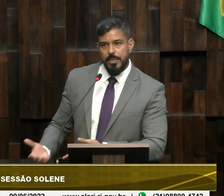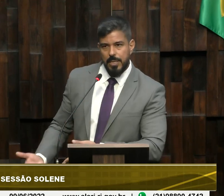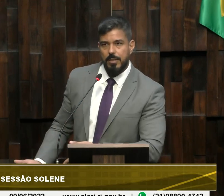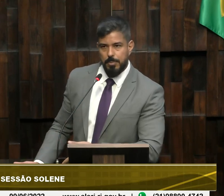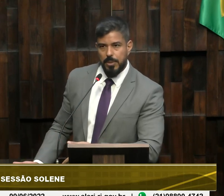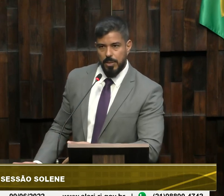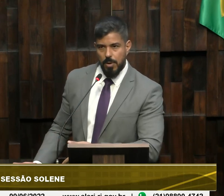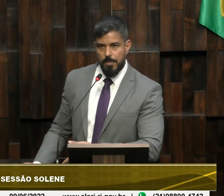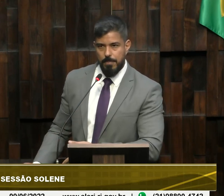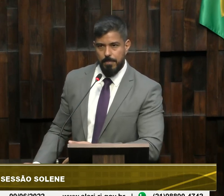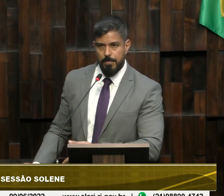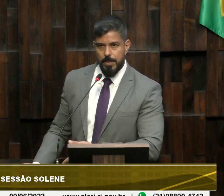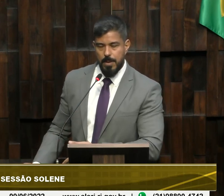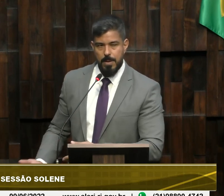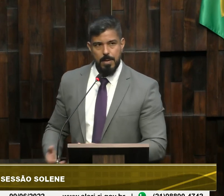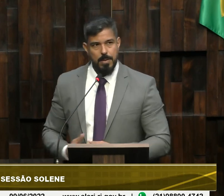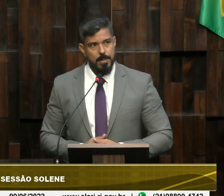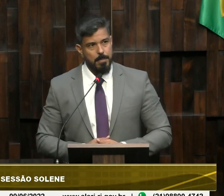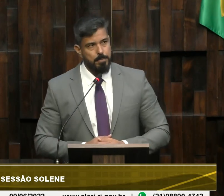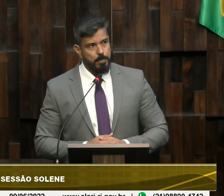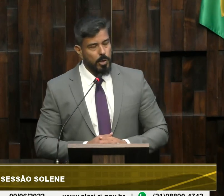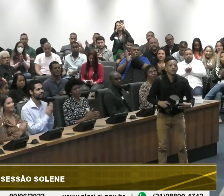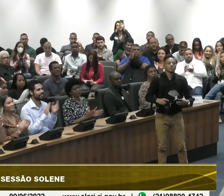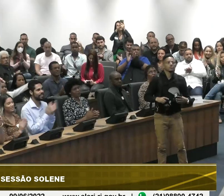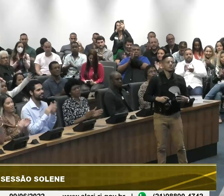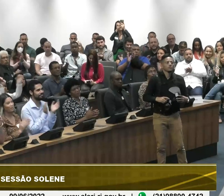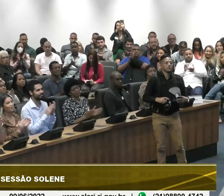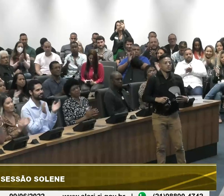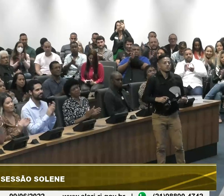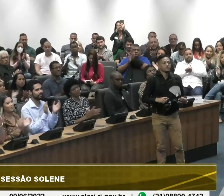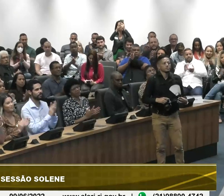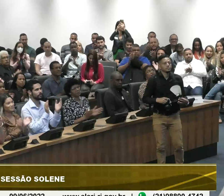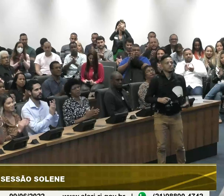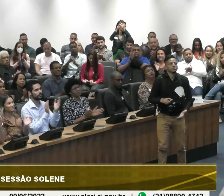e vinha candidato a deputado estadual. Por quê?